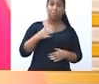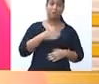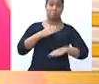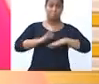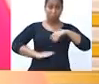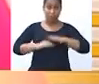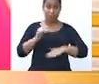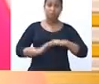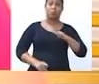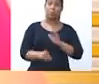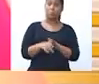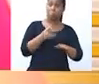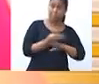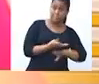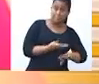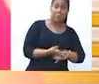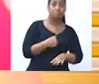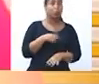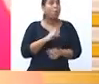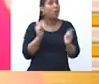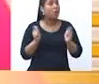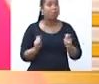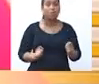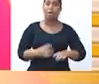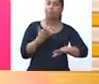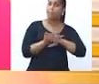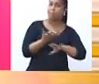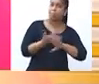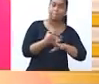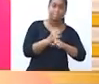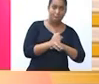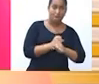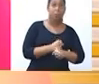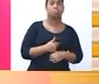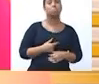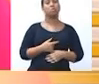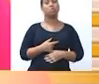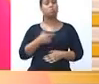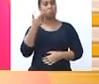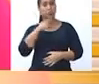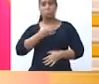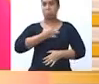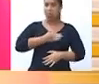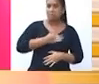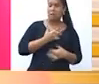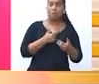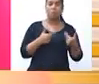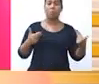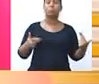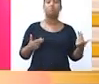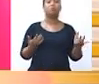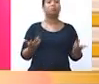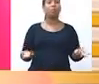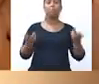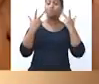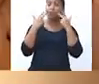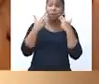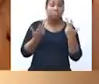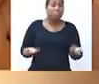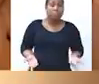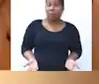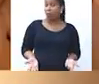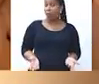carreira exatas, porque eu adorava matemática na escola, fui medalhista e tudo mais, foi naturalmente. Foi